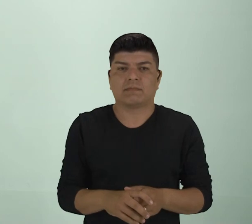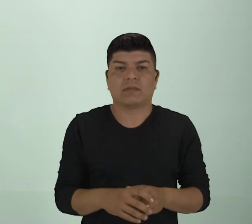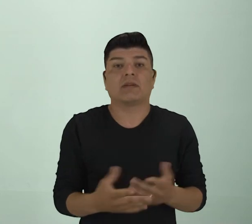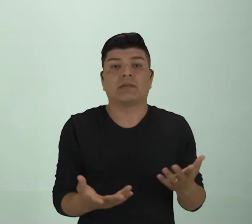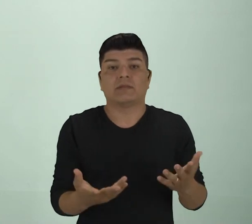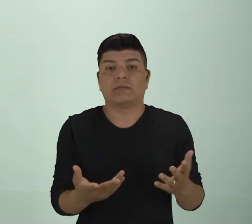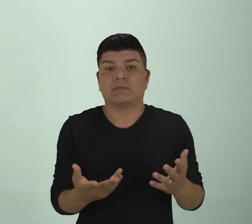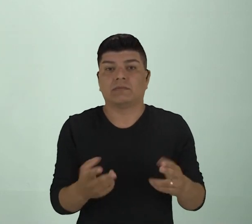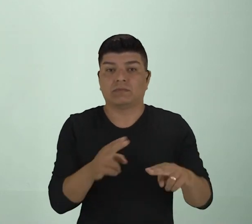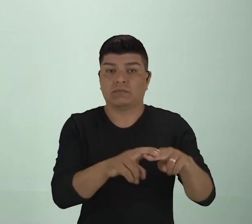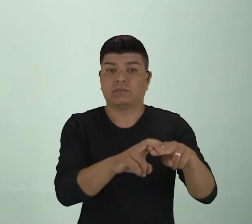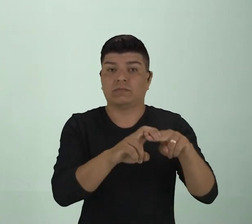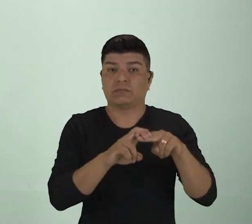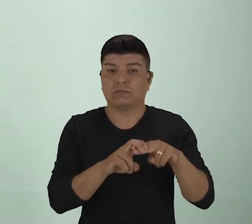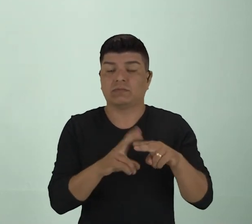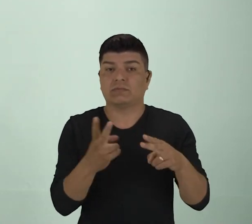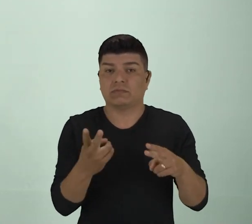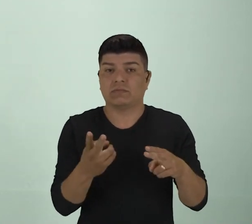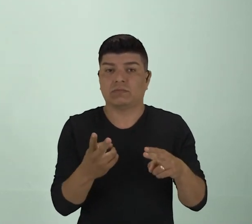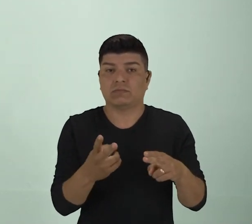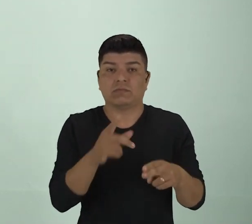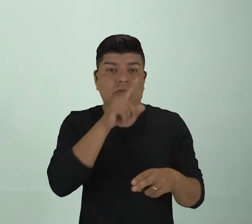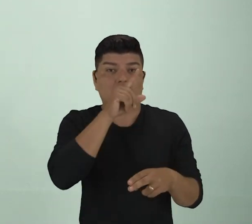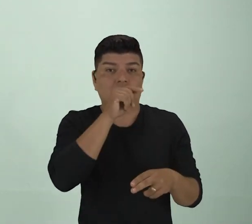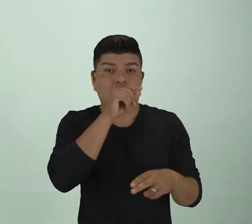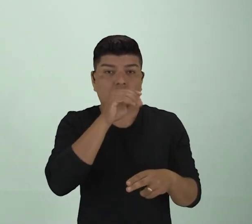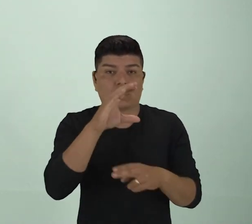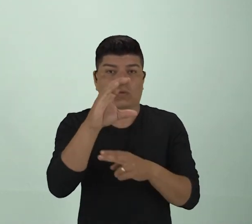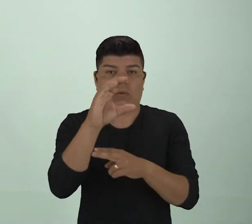analogia a esse ser, né, o